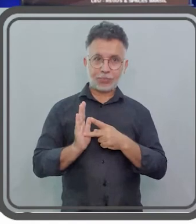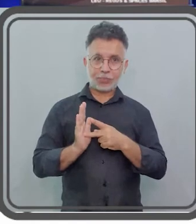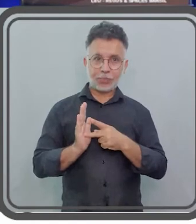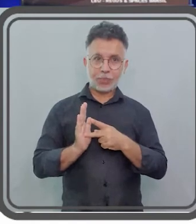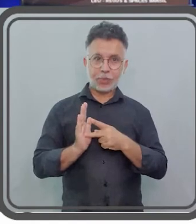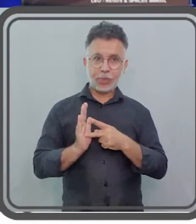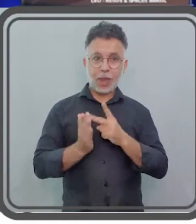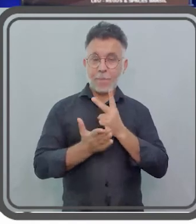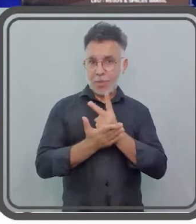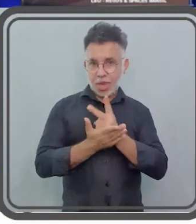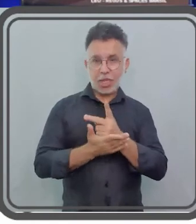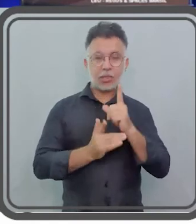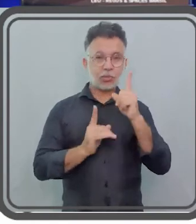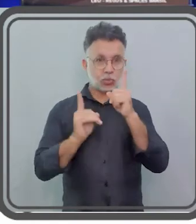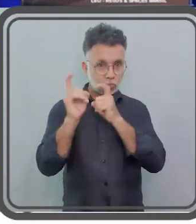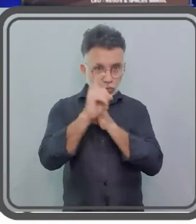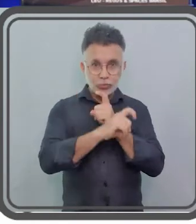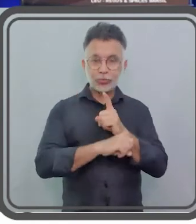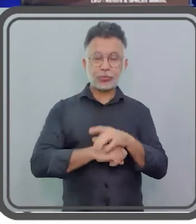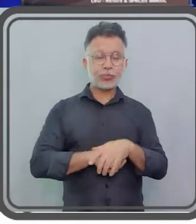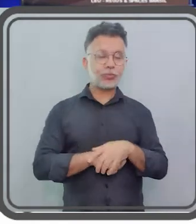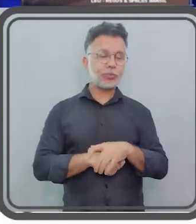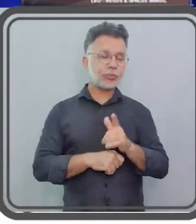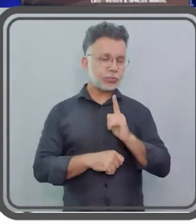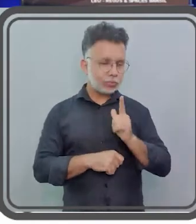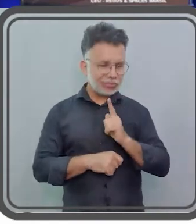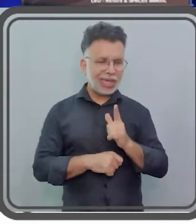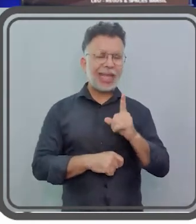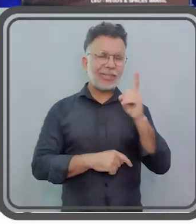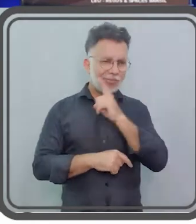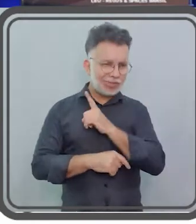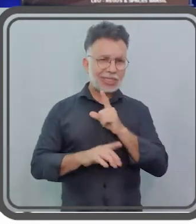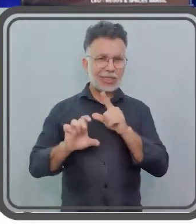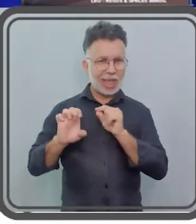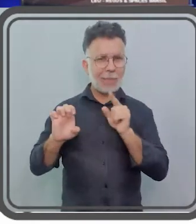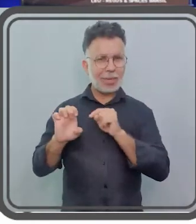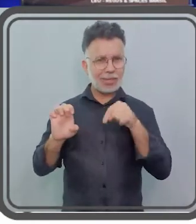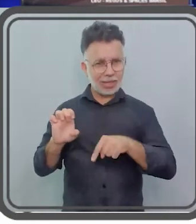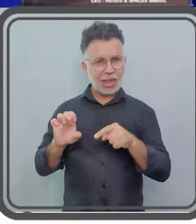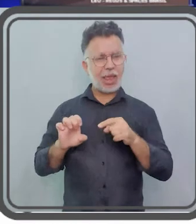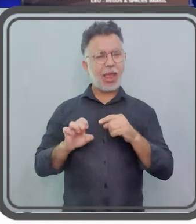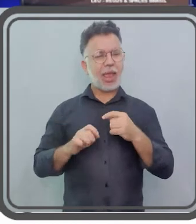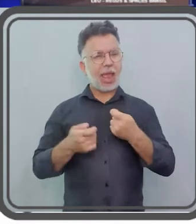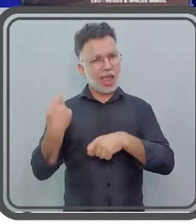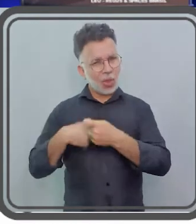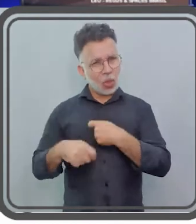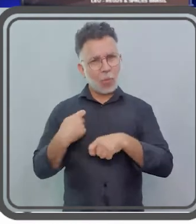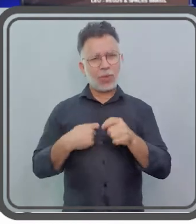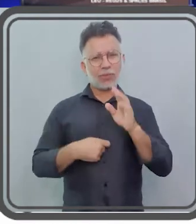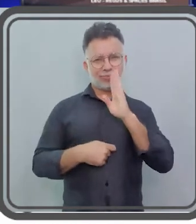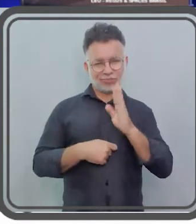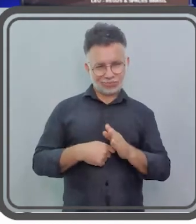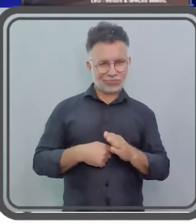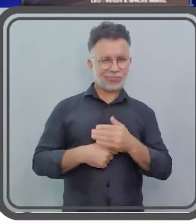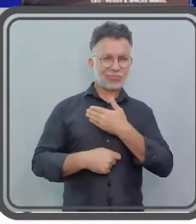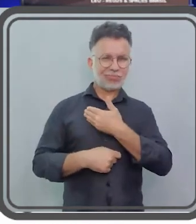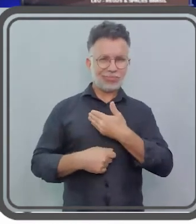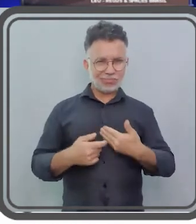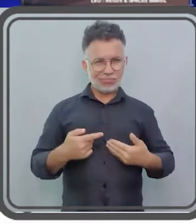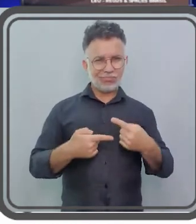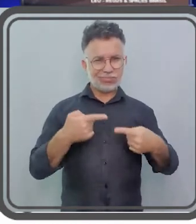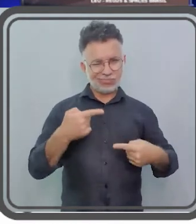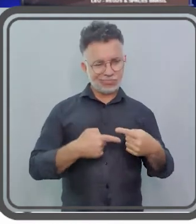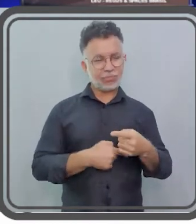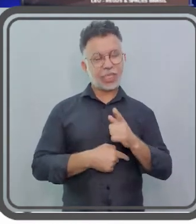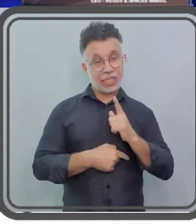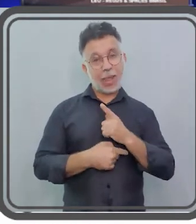Apesar das dificuldades, do difícil que é empreender, a economia, a política, a gente tem muitas oportunidades de